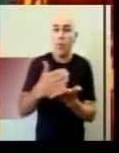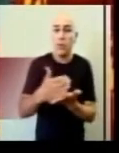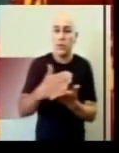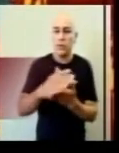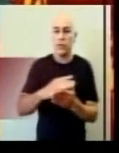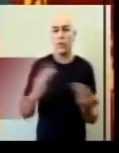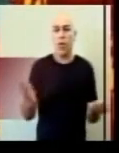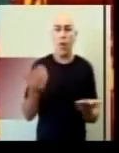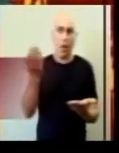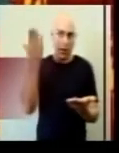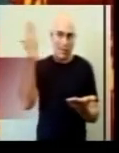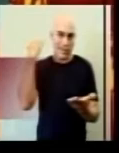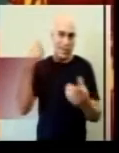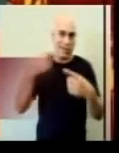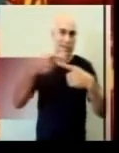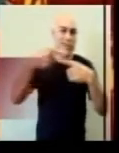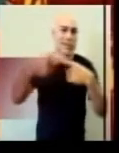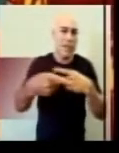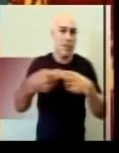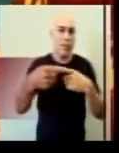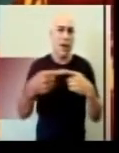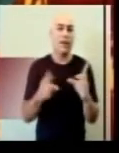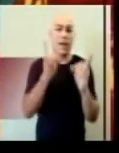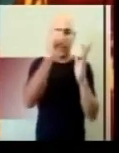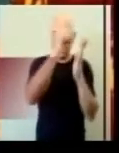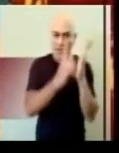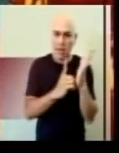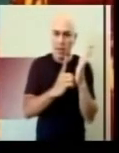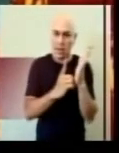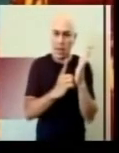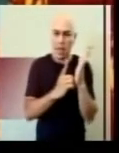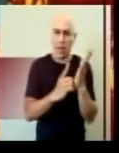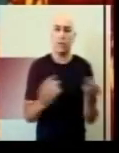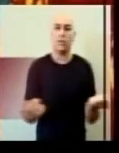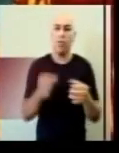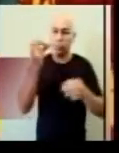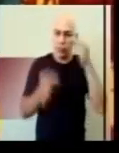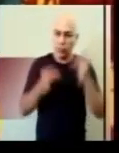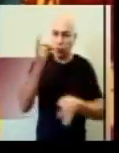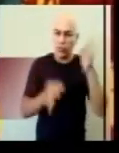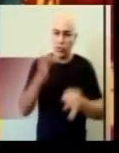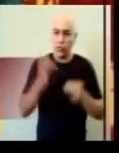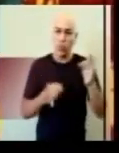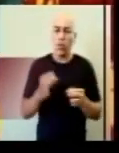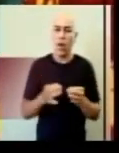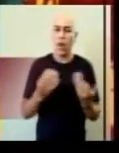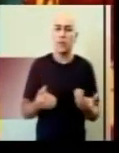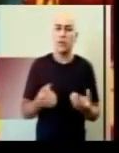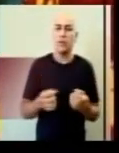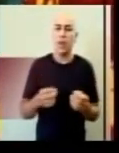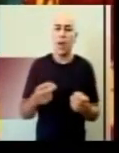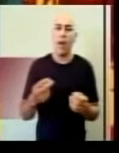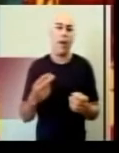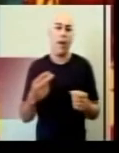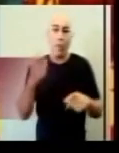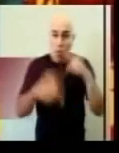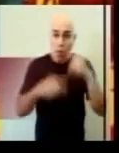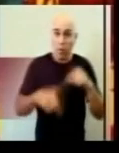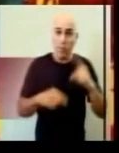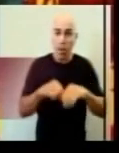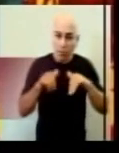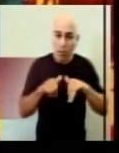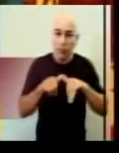após, né, o decreto por conta de uma decisão judicial. Então, deu para a gente comparar esse dado, né, 15 dias depois, a gente